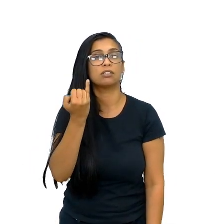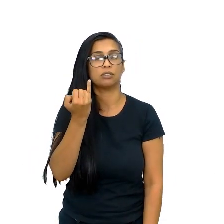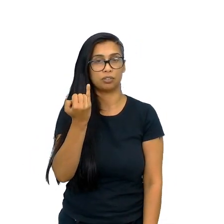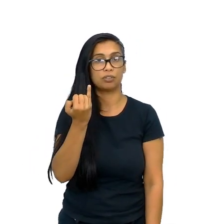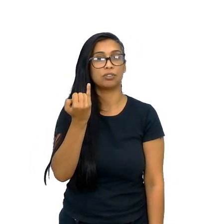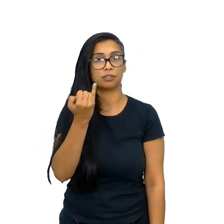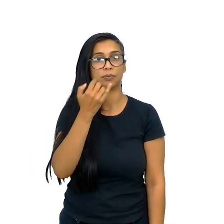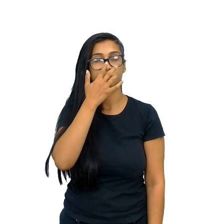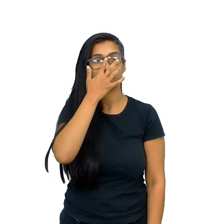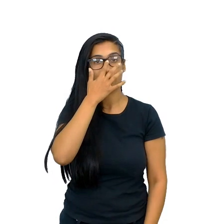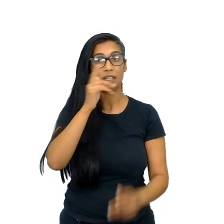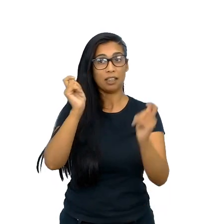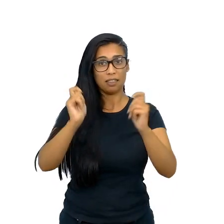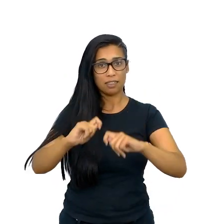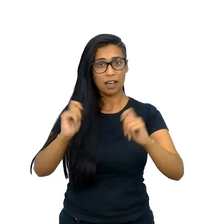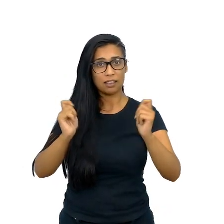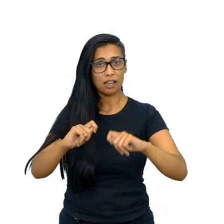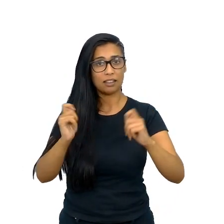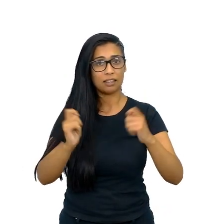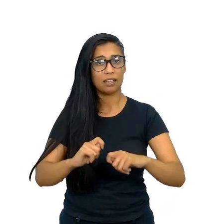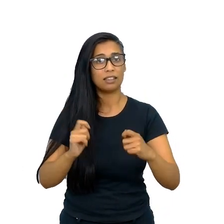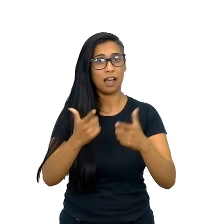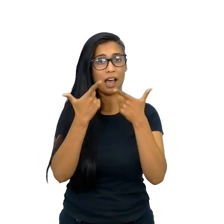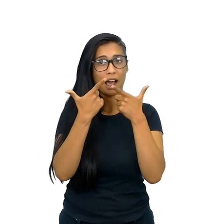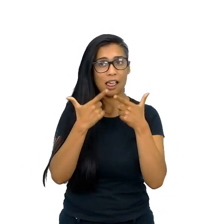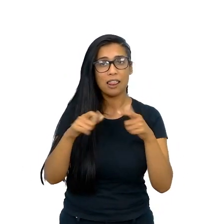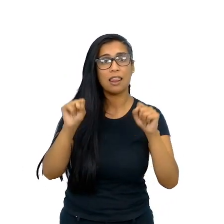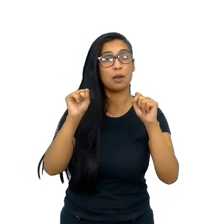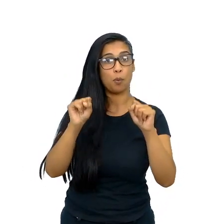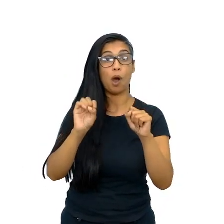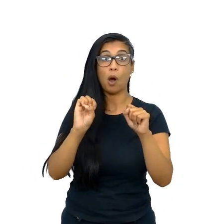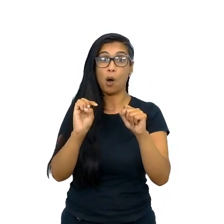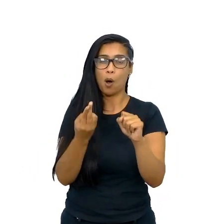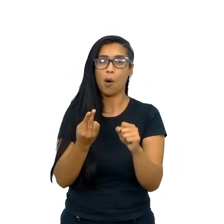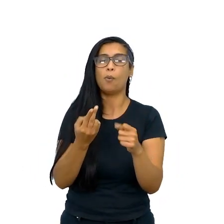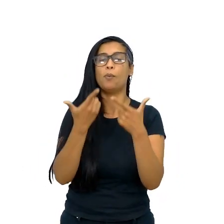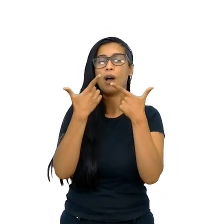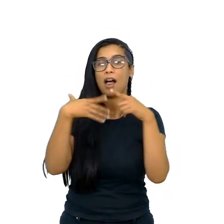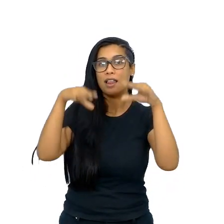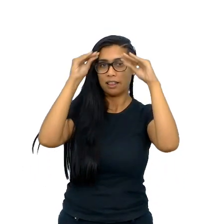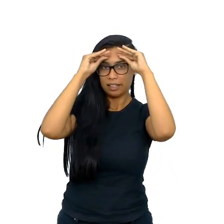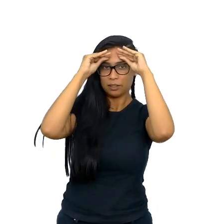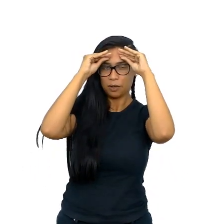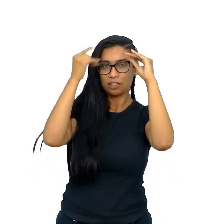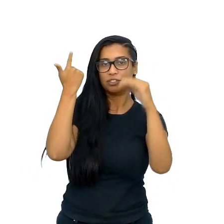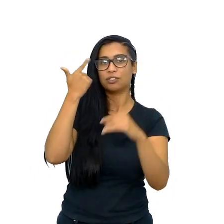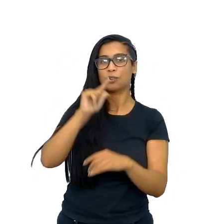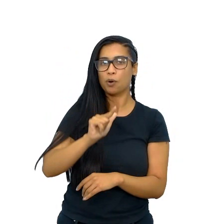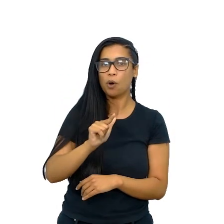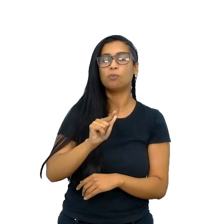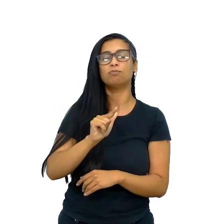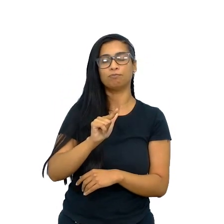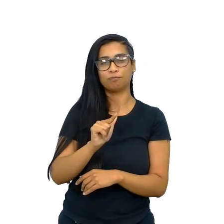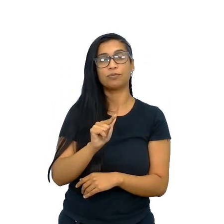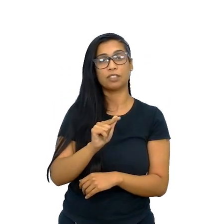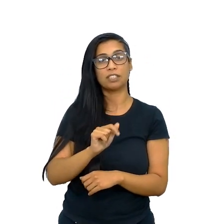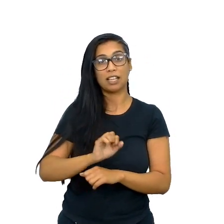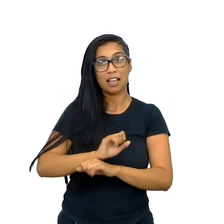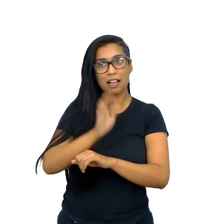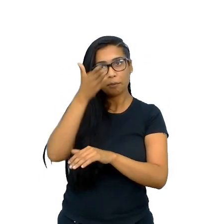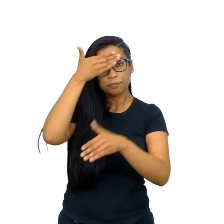de possibilidades que a língua-linguagem nos oferece. Então, considerar a complexidade dos gêneros textuais é